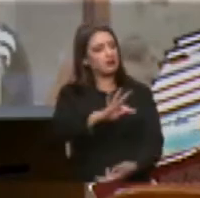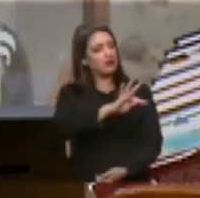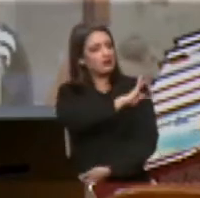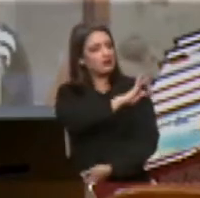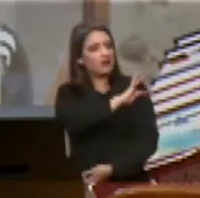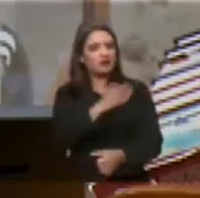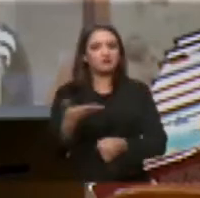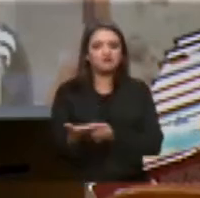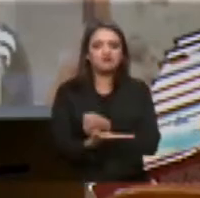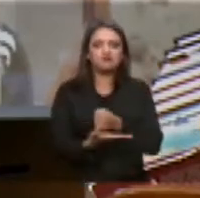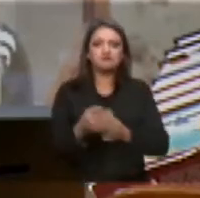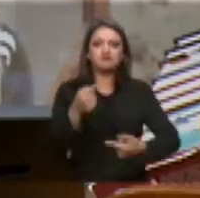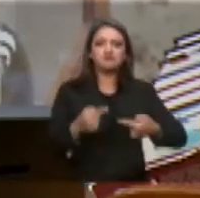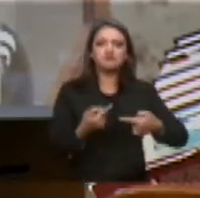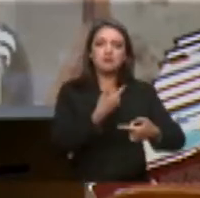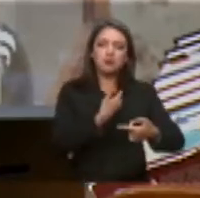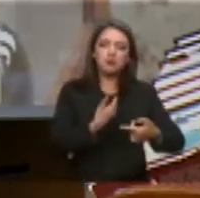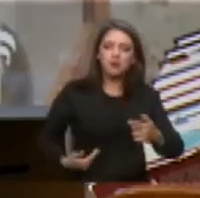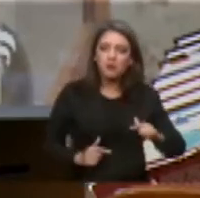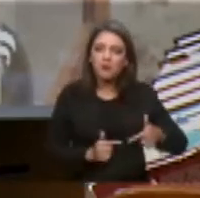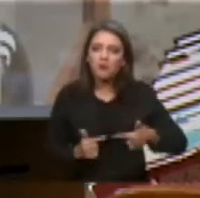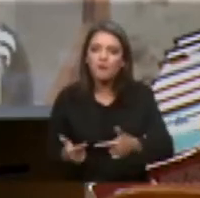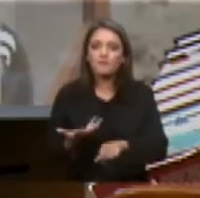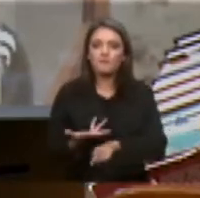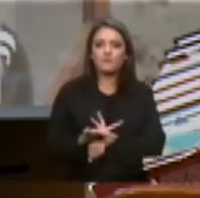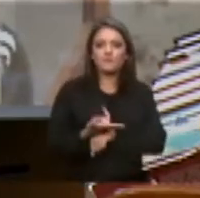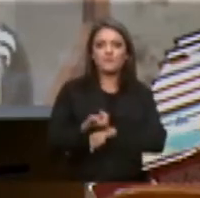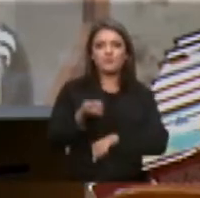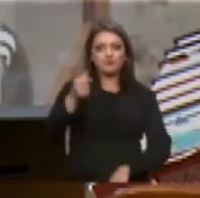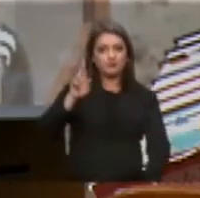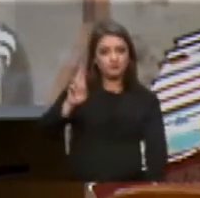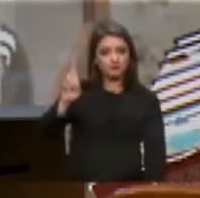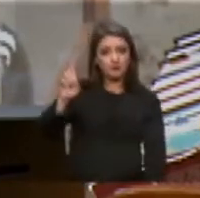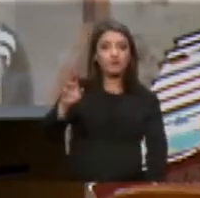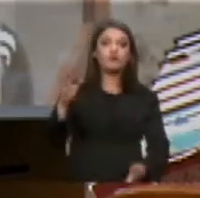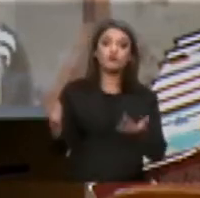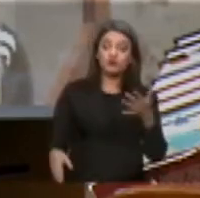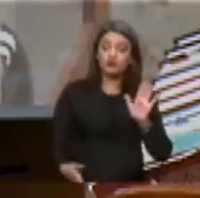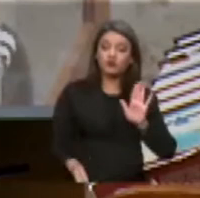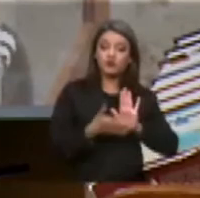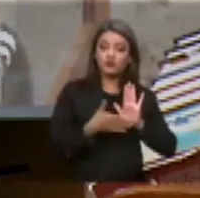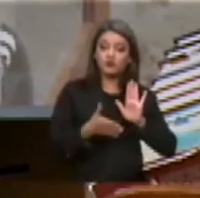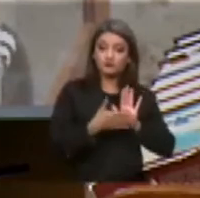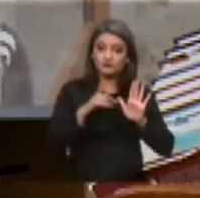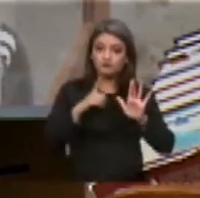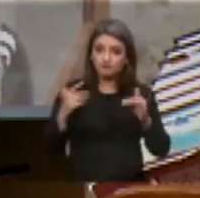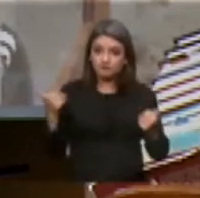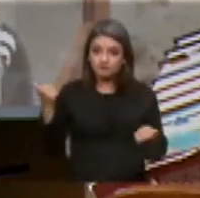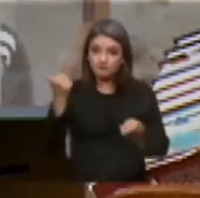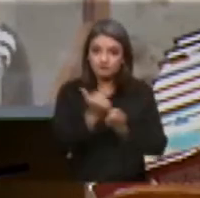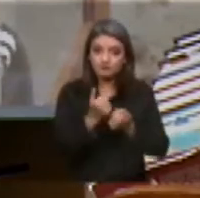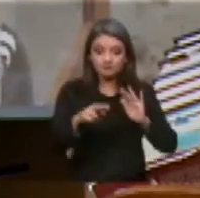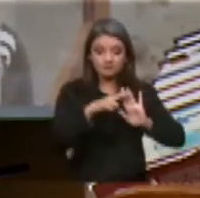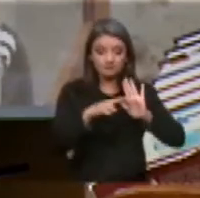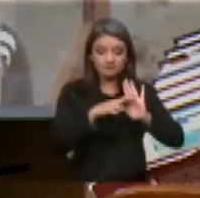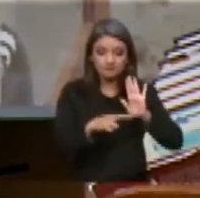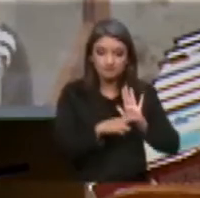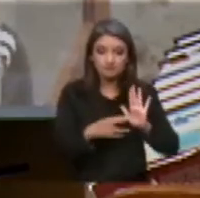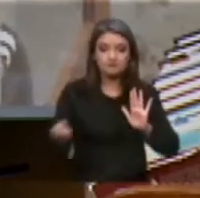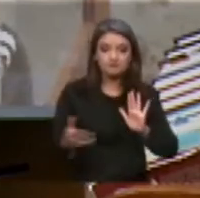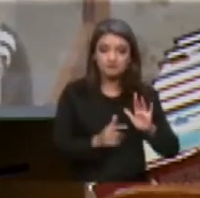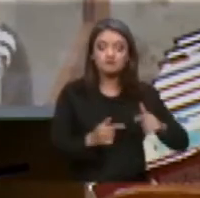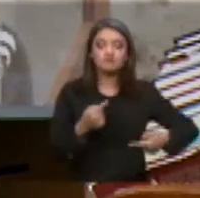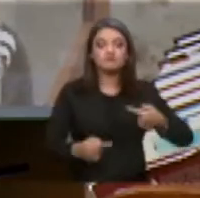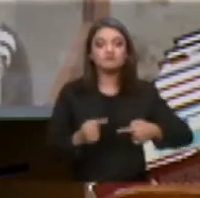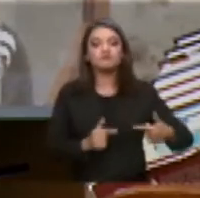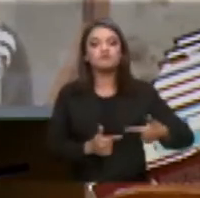fundamentam a política pública de qualidade do ar. O propósito da substituição de critérios normativos da política pública é providência